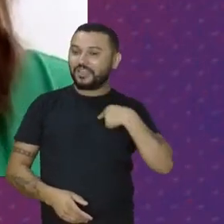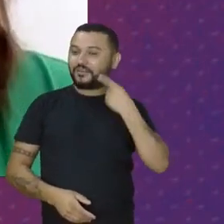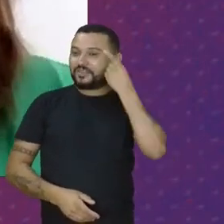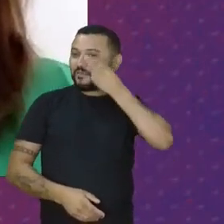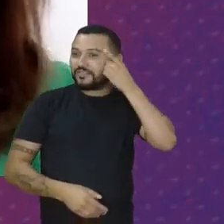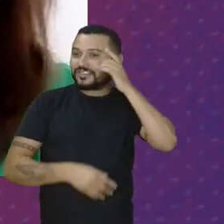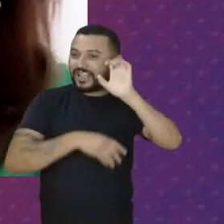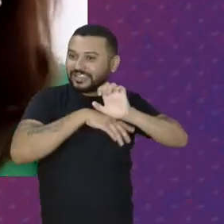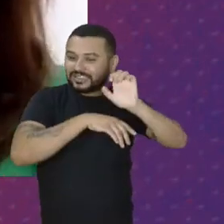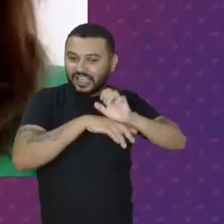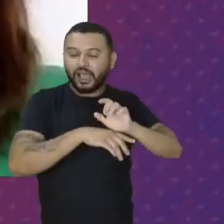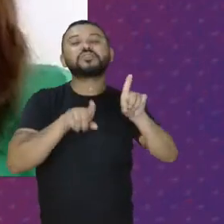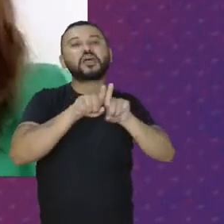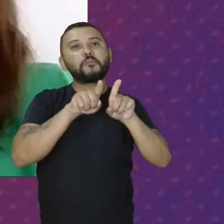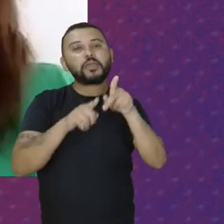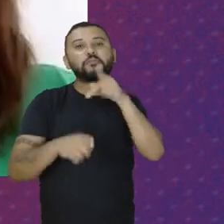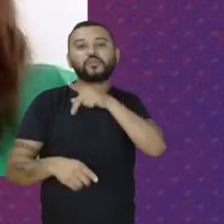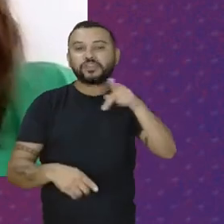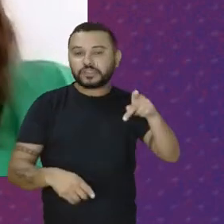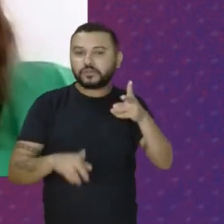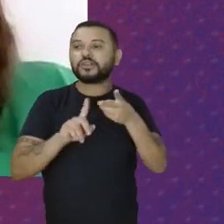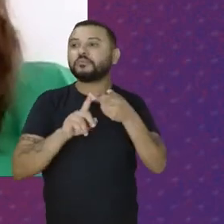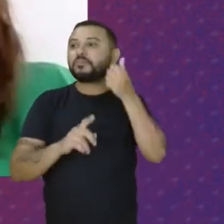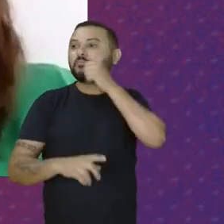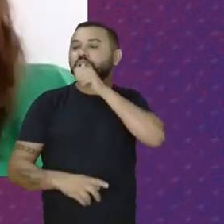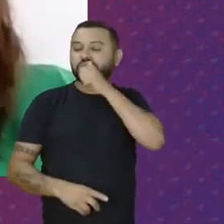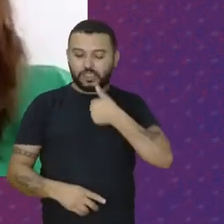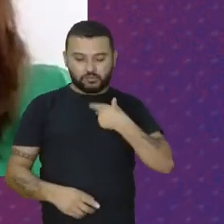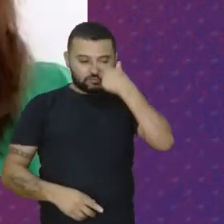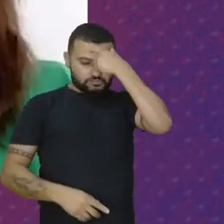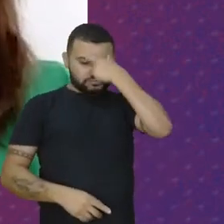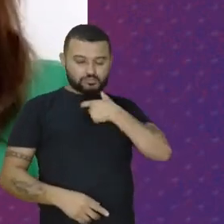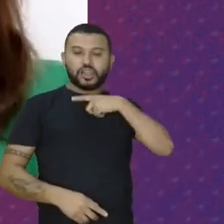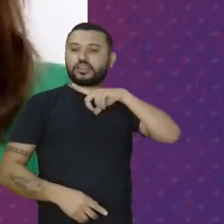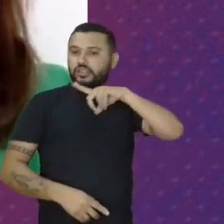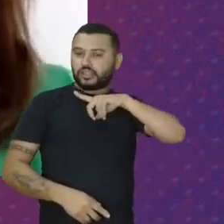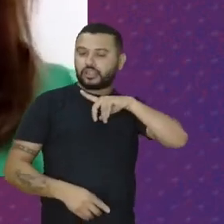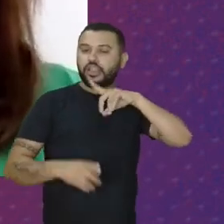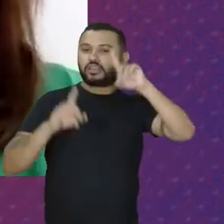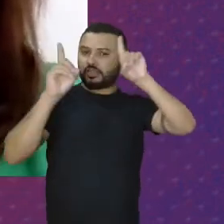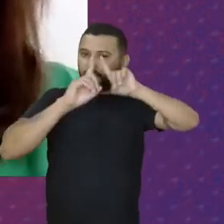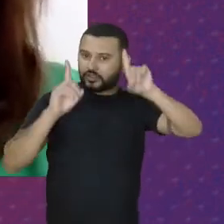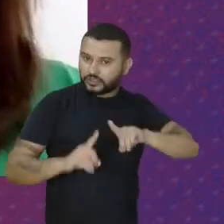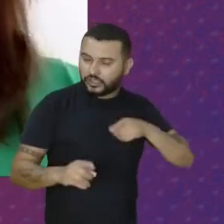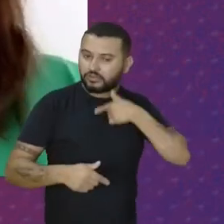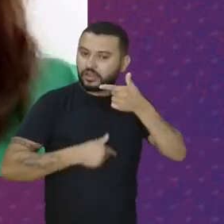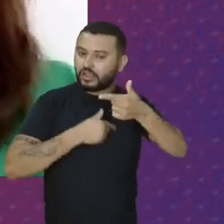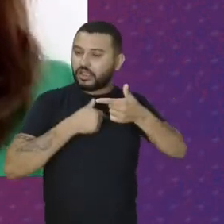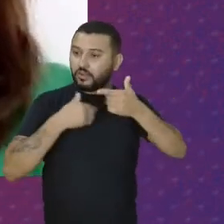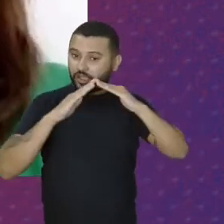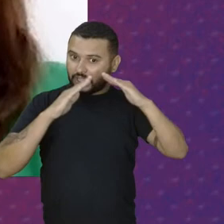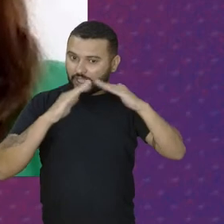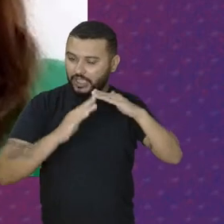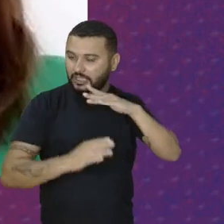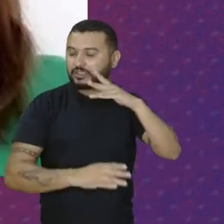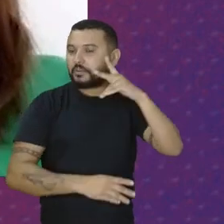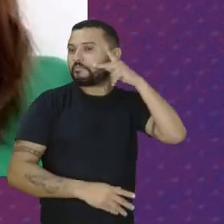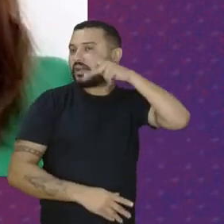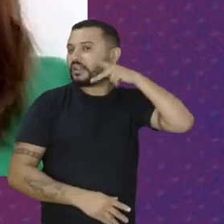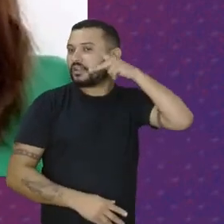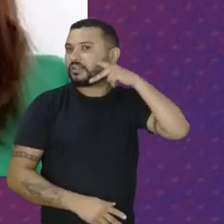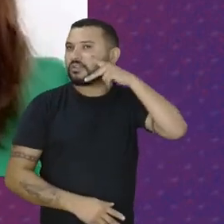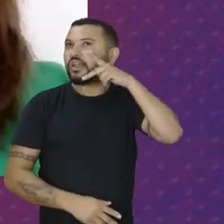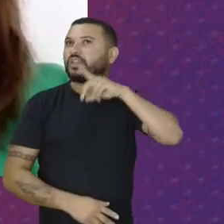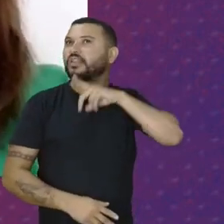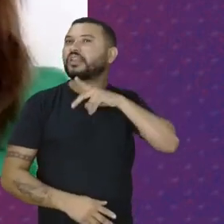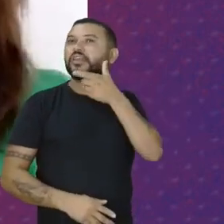estadual, professora, mãe, pessoa com deficiência física. Sou da Paraíba, em